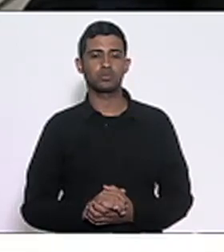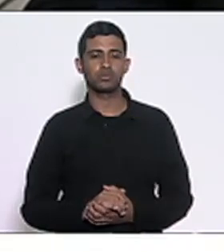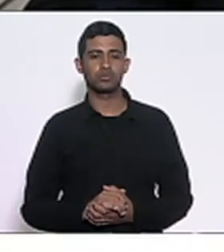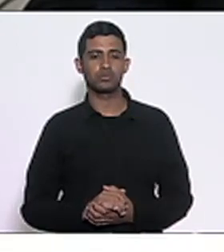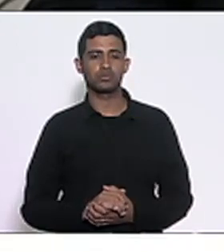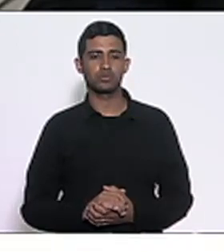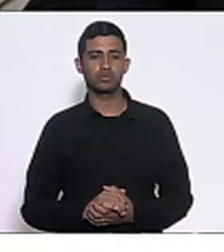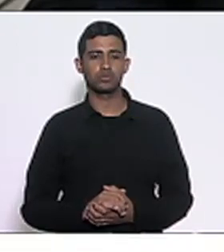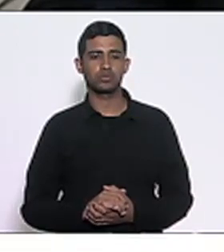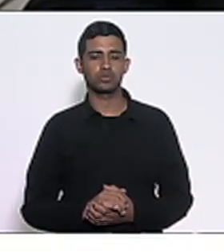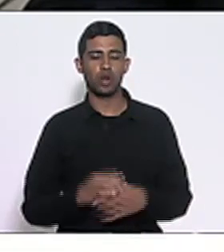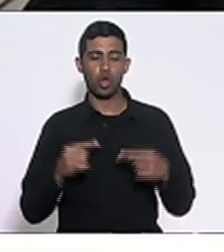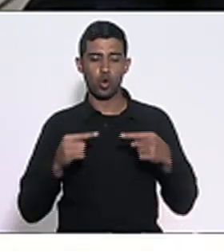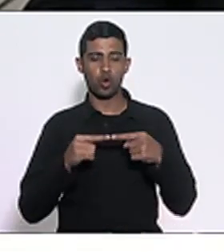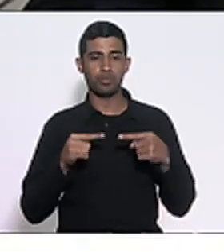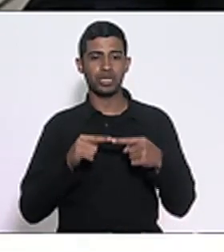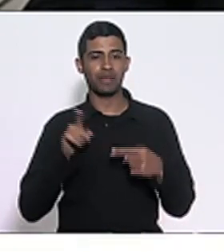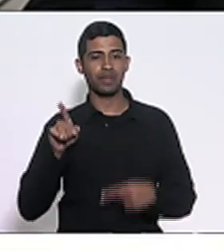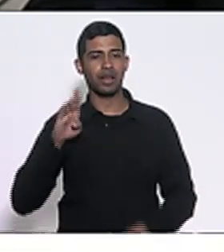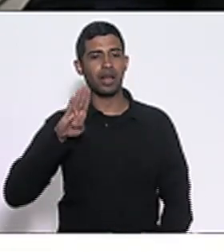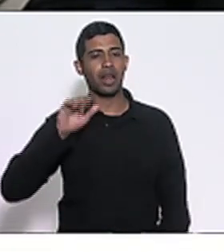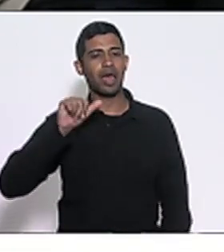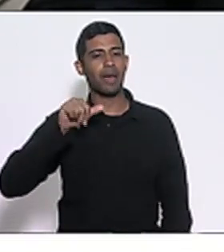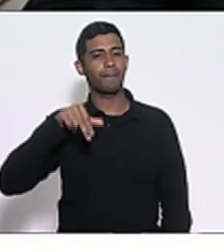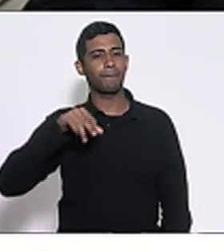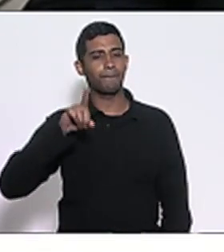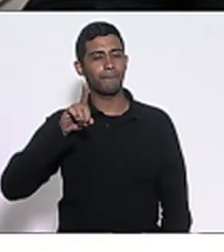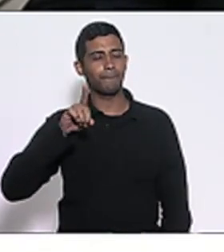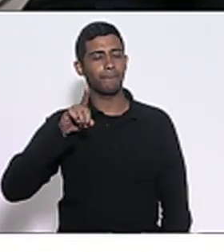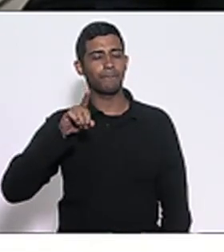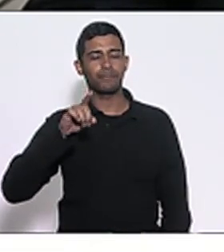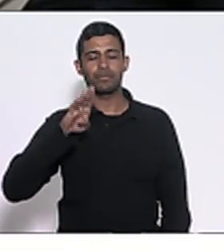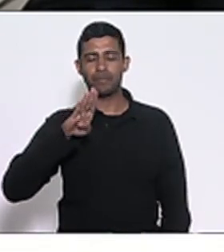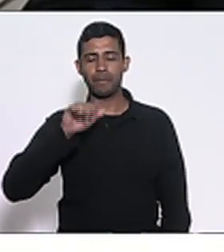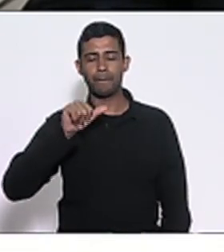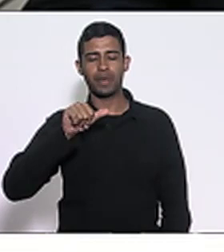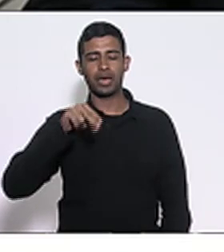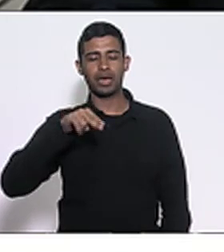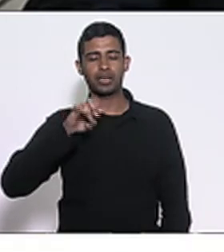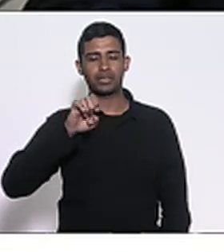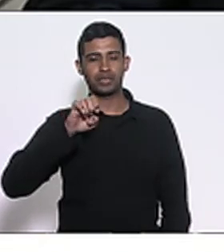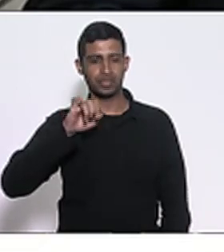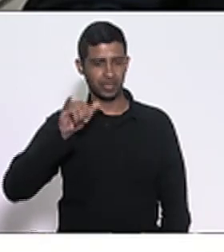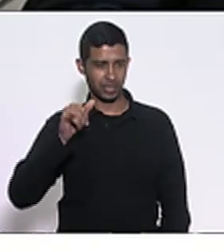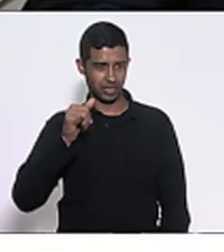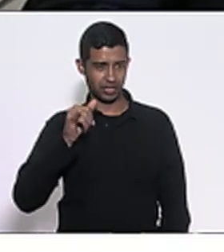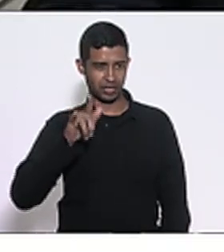ao Banejão. Foi no processo que o Banejão estava sendo, nós estávamos sendo